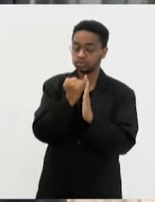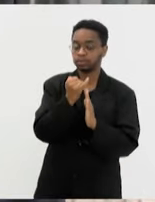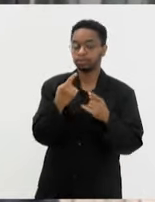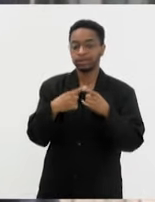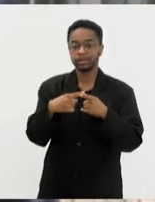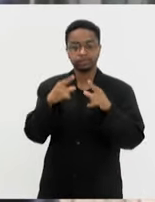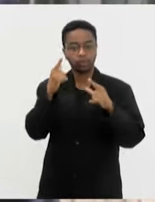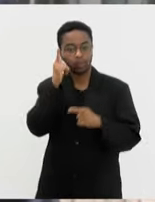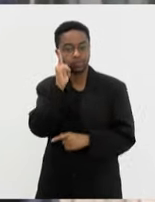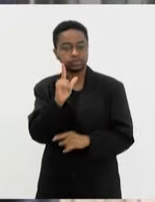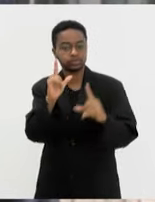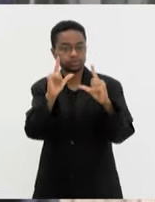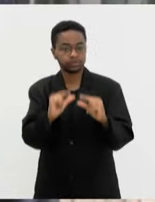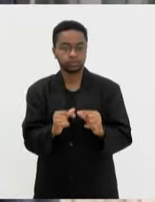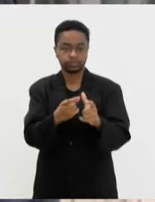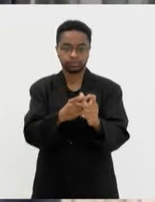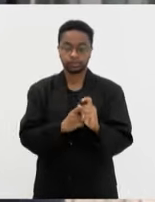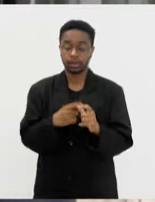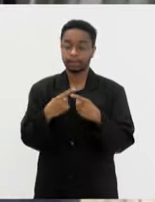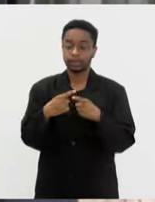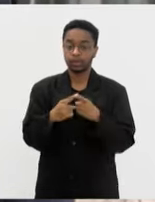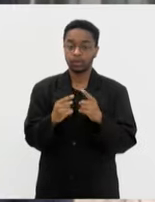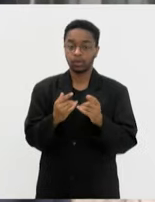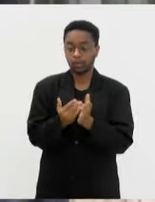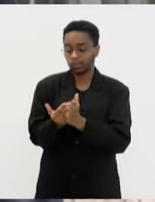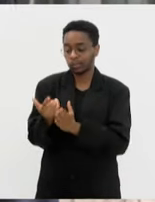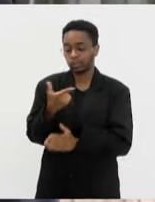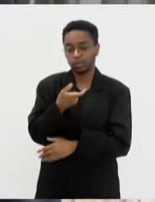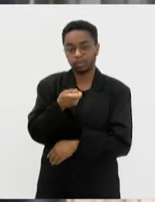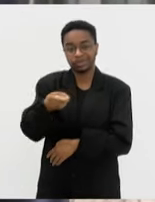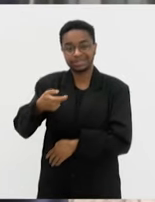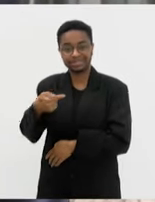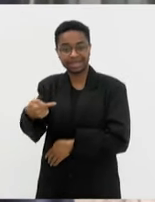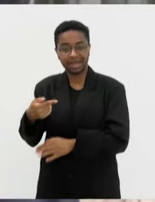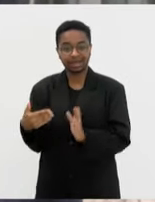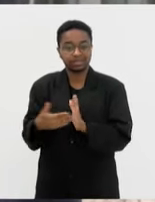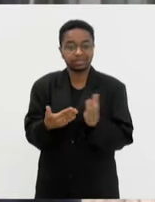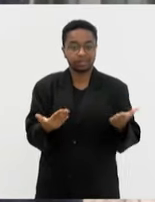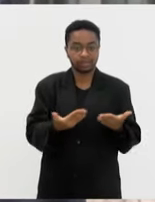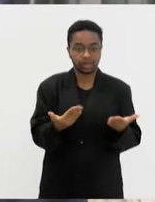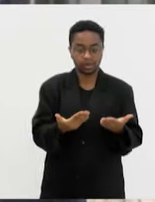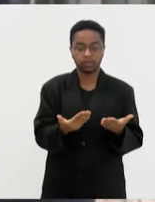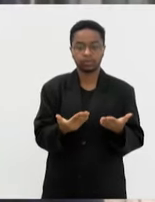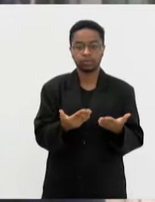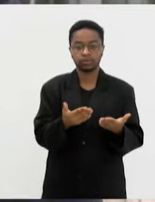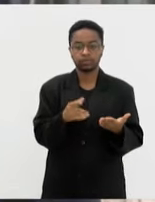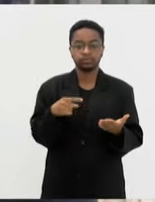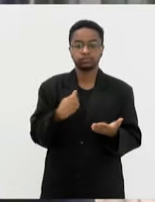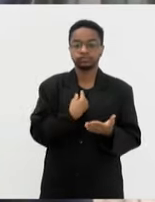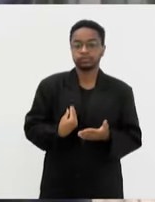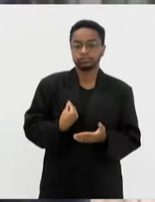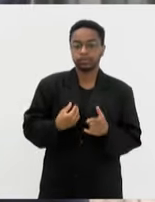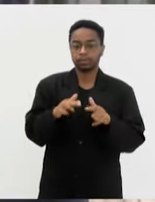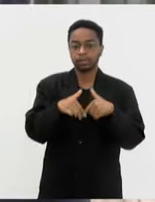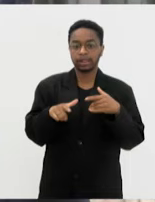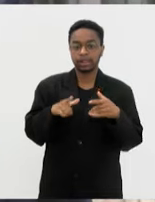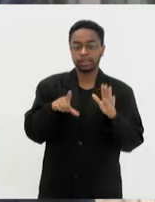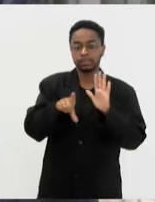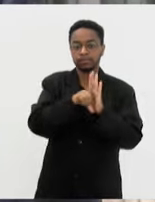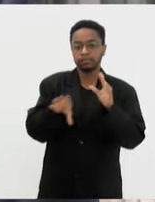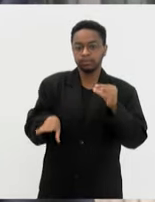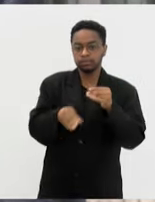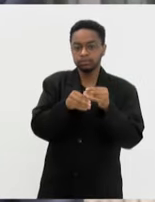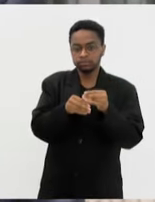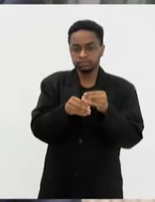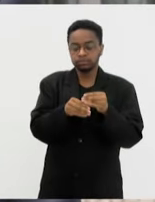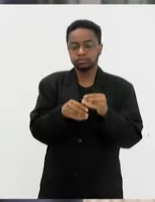dívida. A gente vivia, desde 2007 até poucos momentos atrás, fruto de uma lei complementar federal, o Rio de Janeiro, além